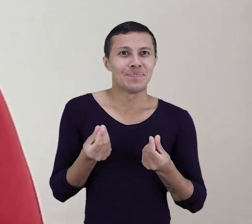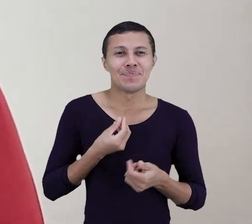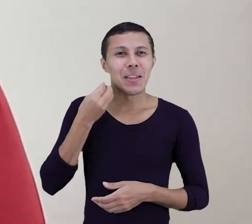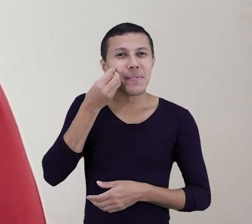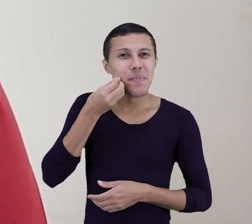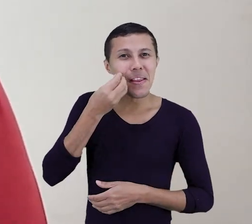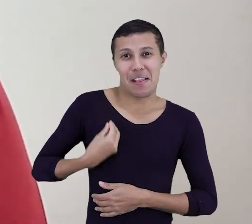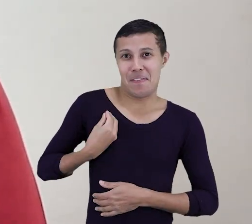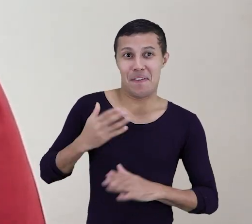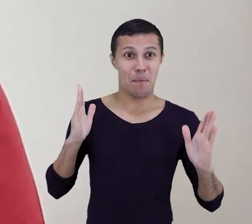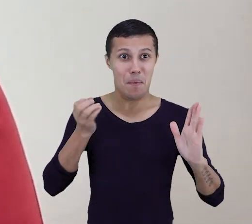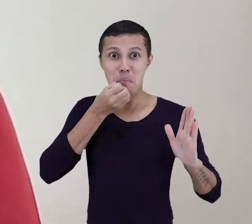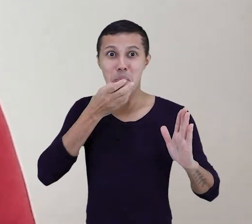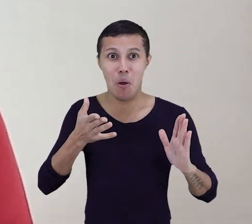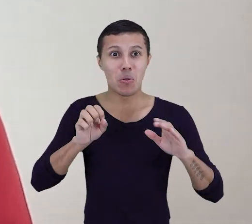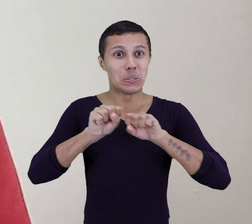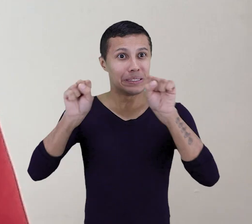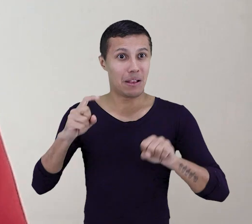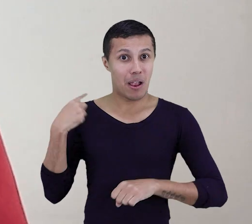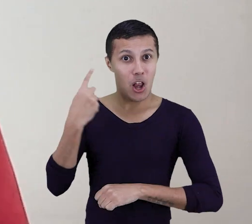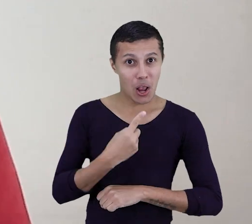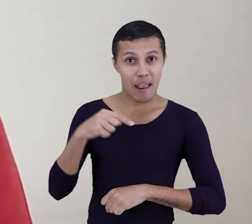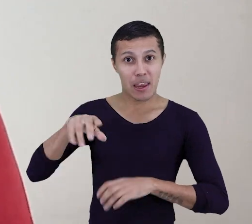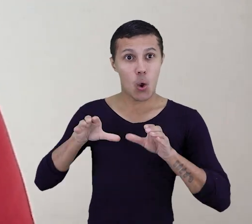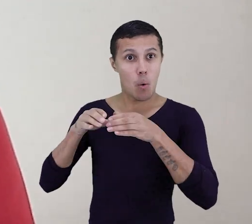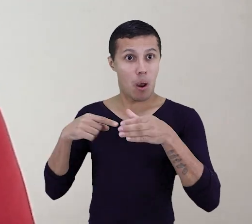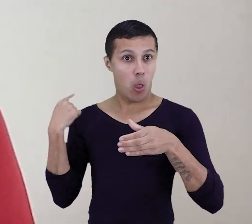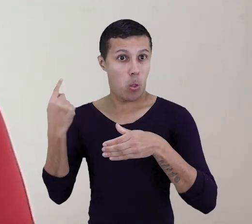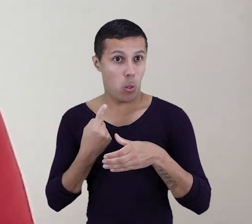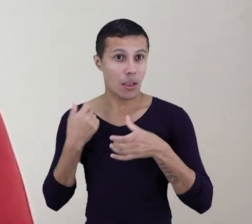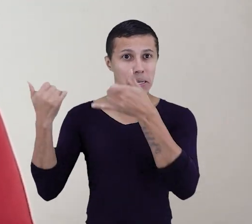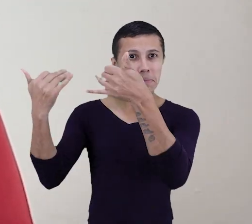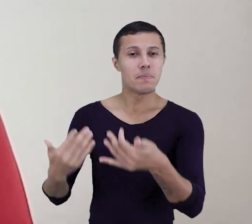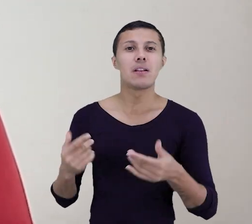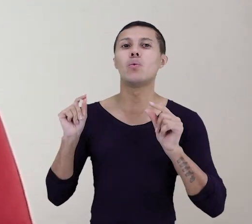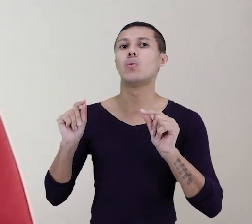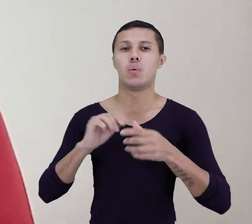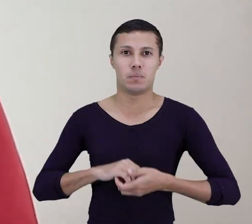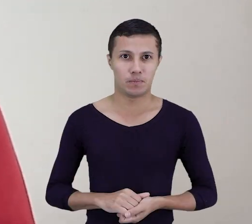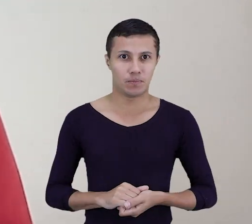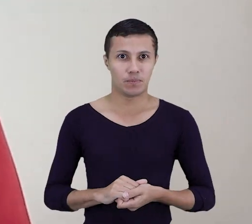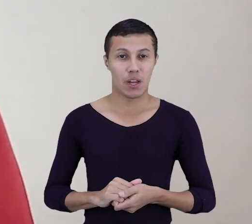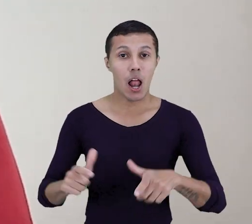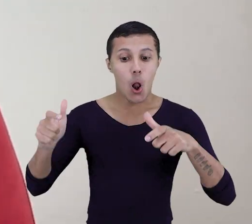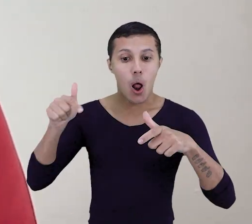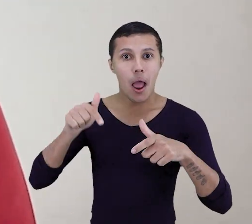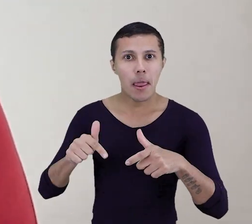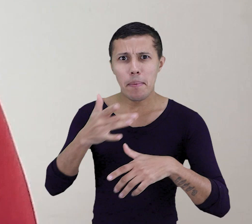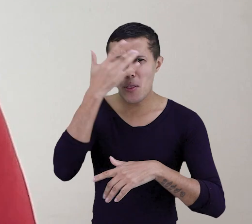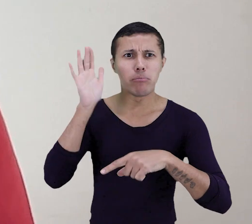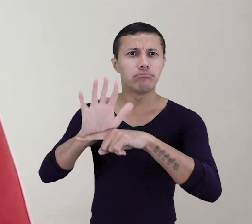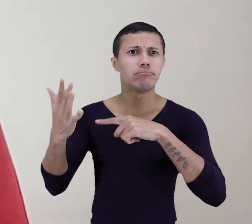vivendo um momento muito interessante no nosso ecossistema. A nossa comunidade, a gente fala que é um local em que todo mundo